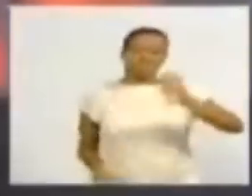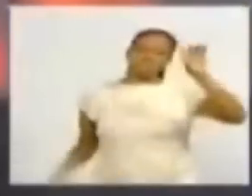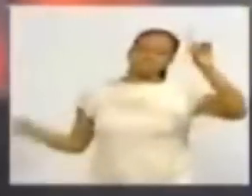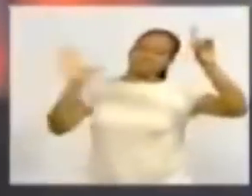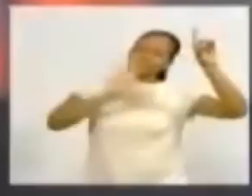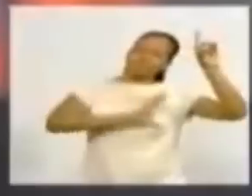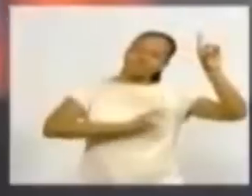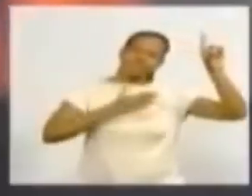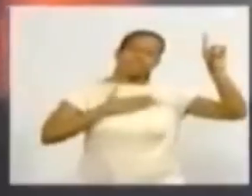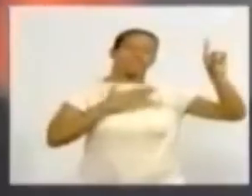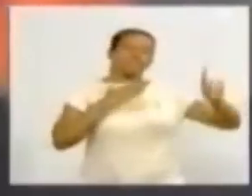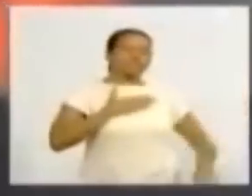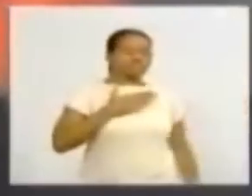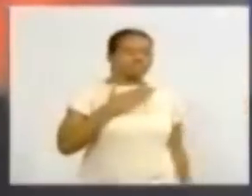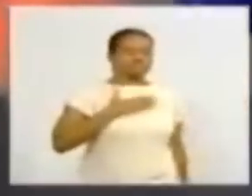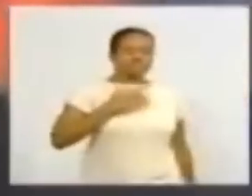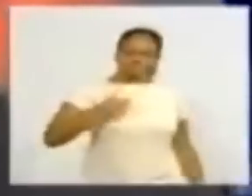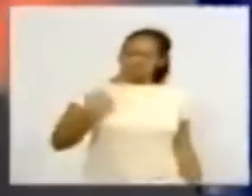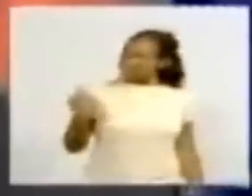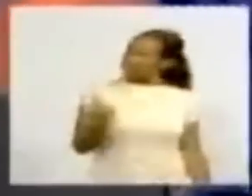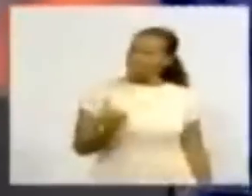que Deus me ama.